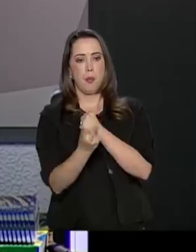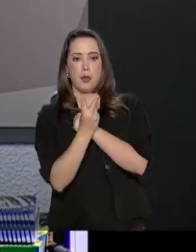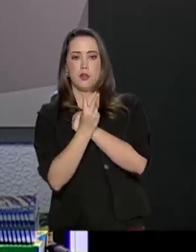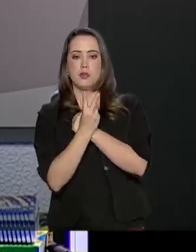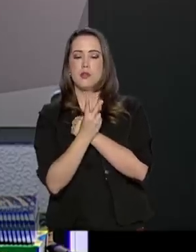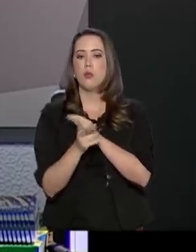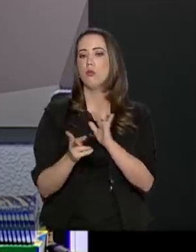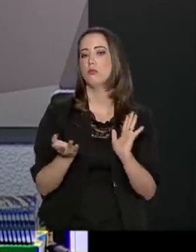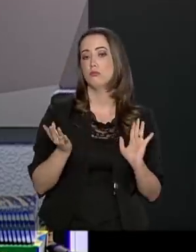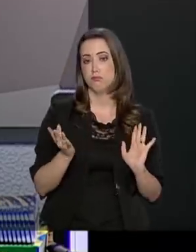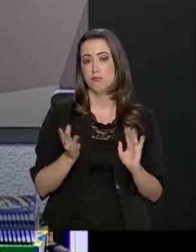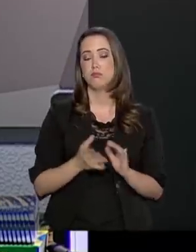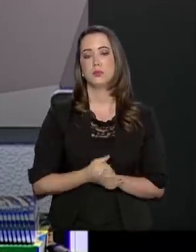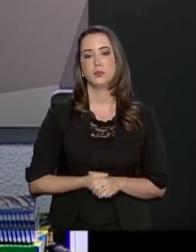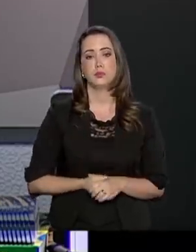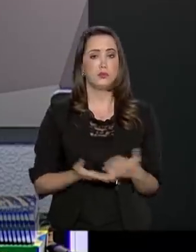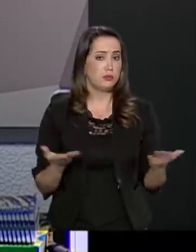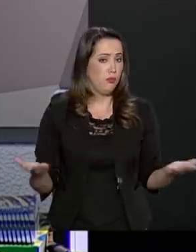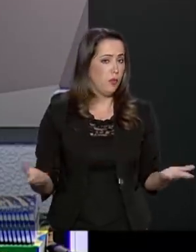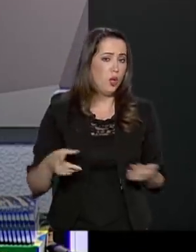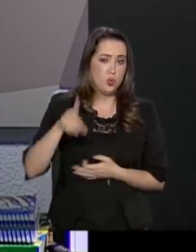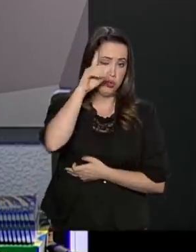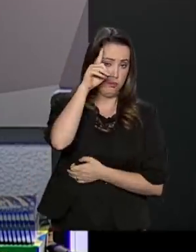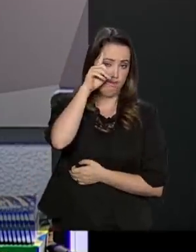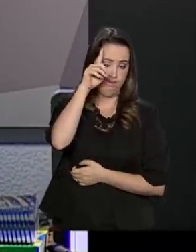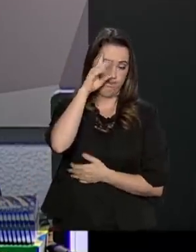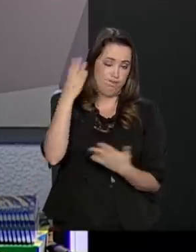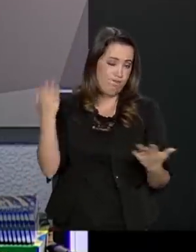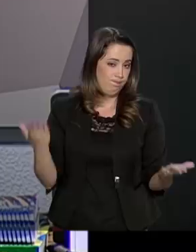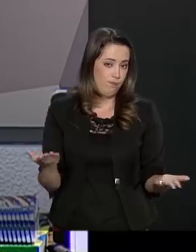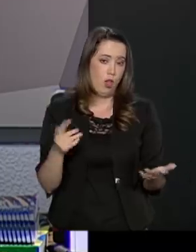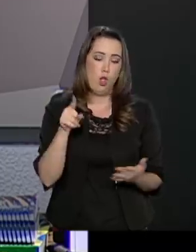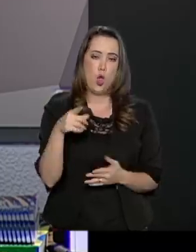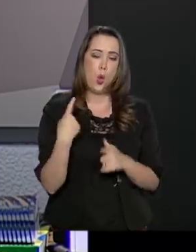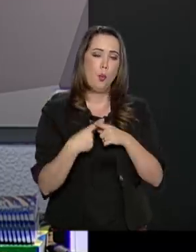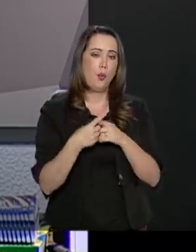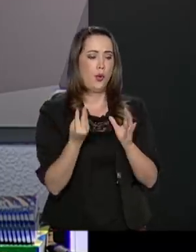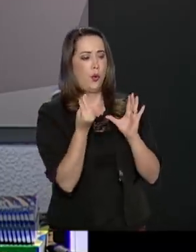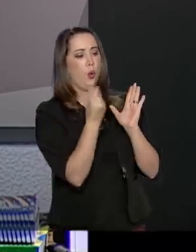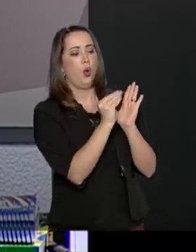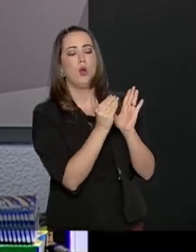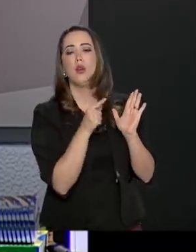defesa. São situações corriqueiras de legítima defesa. Por que colocamos isso?